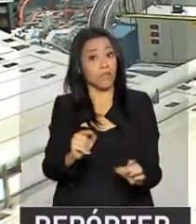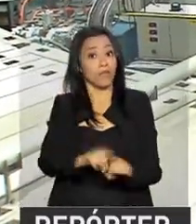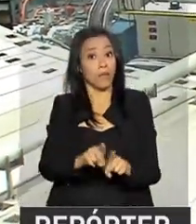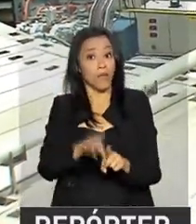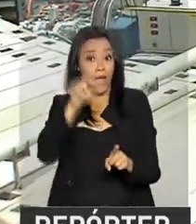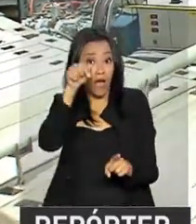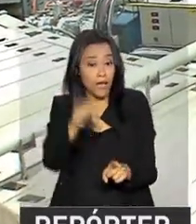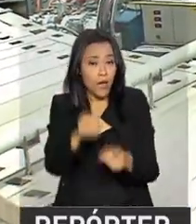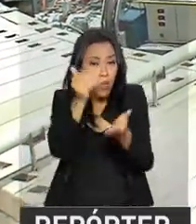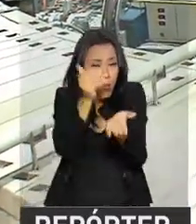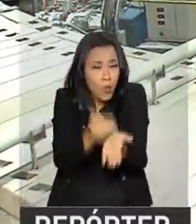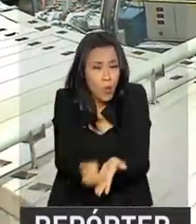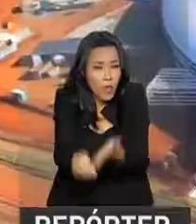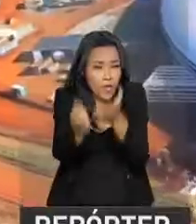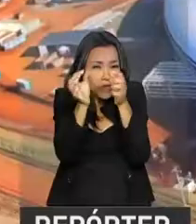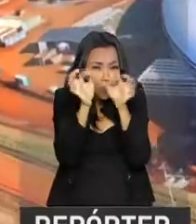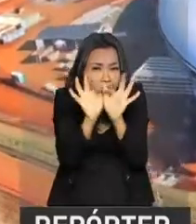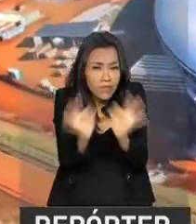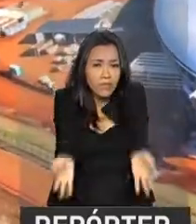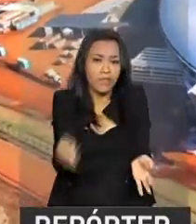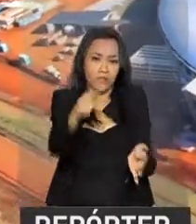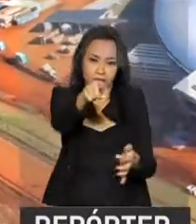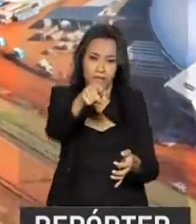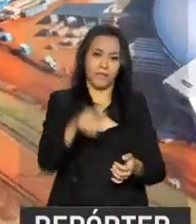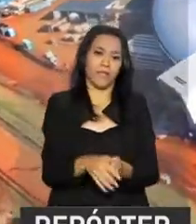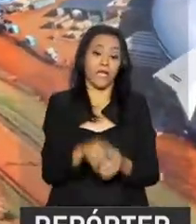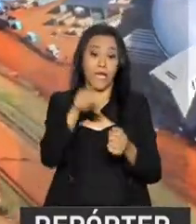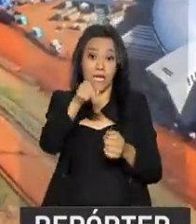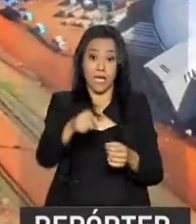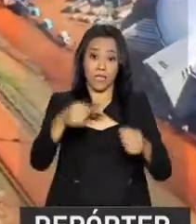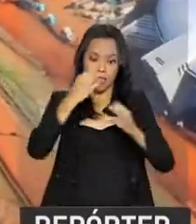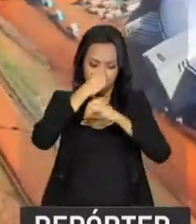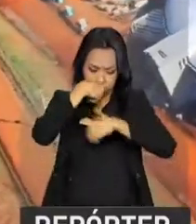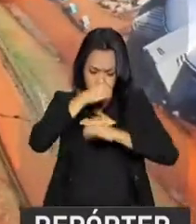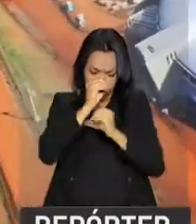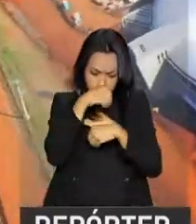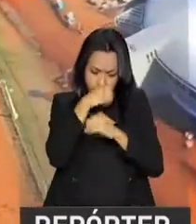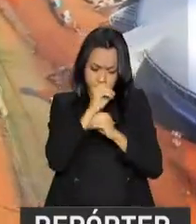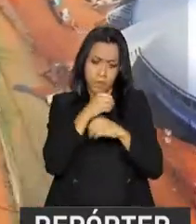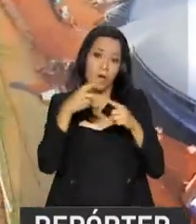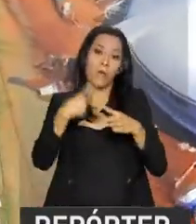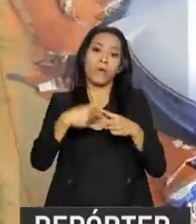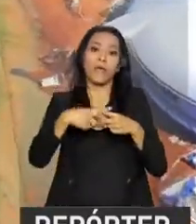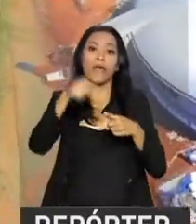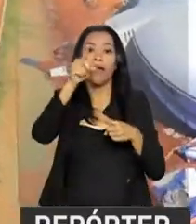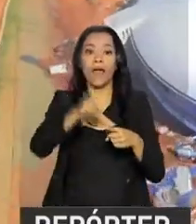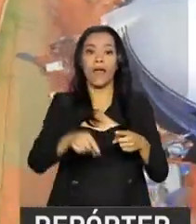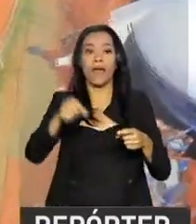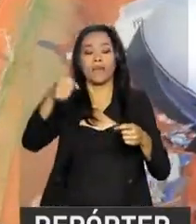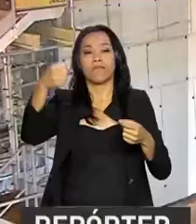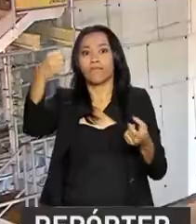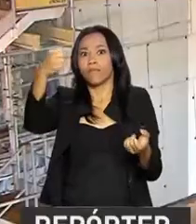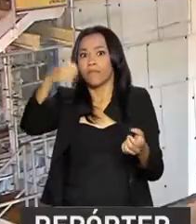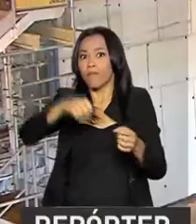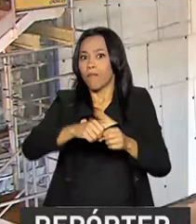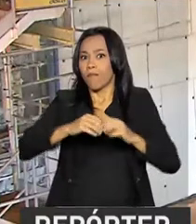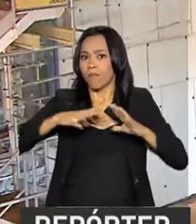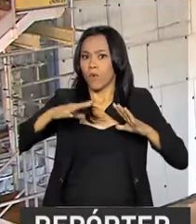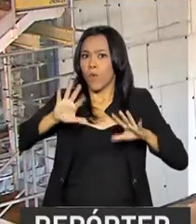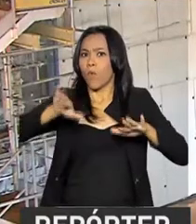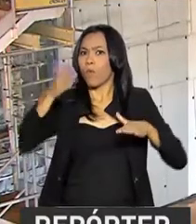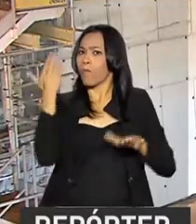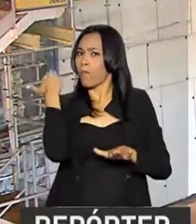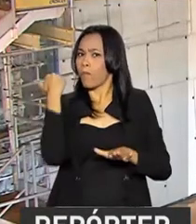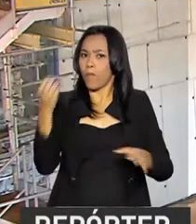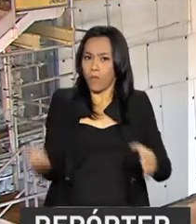embrião do projeto Sirius. O futuro superlaboratório ganhou esse nome por ser a estrela de maior brilho no céu. Quando